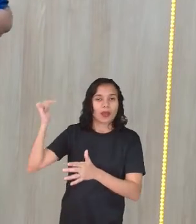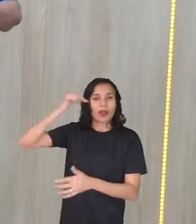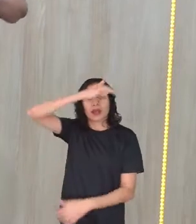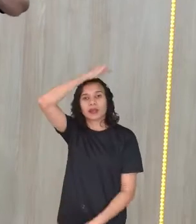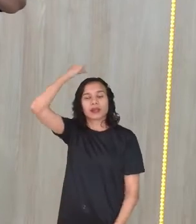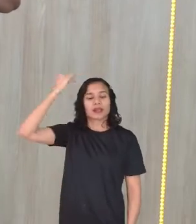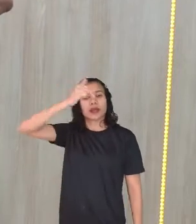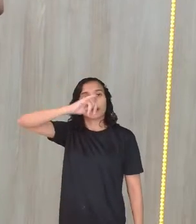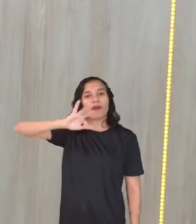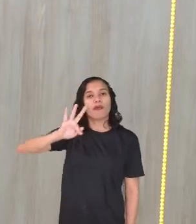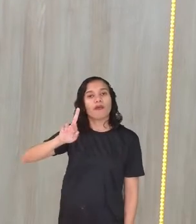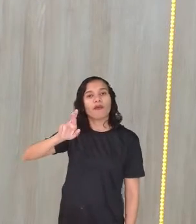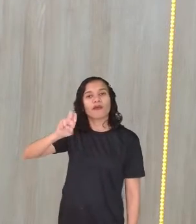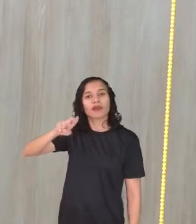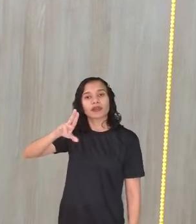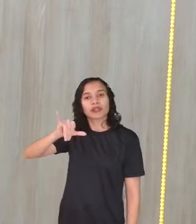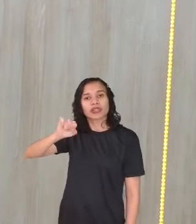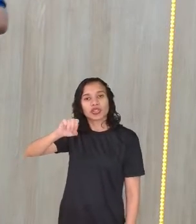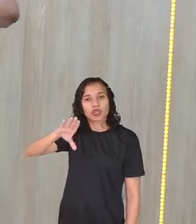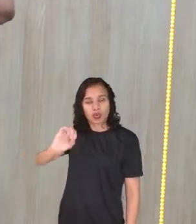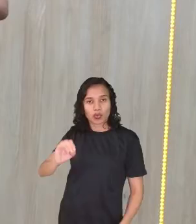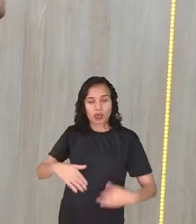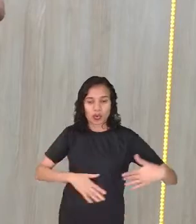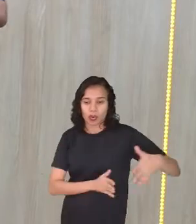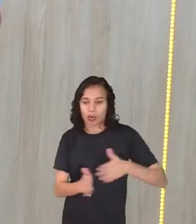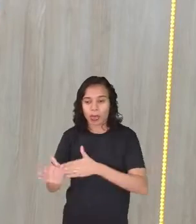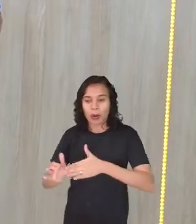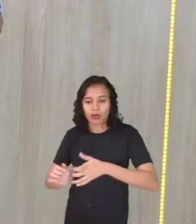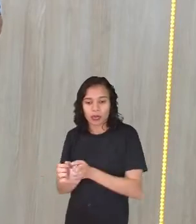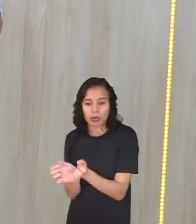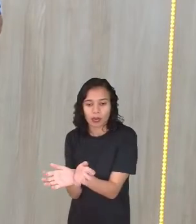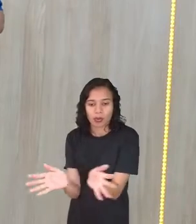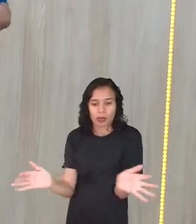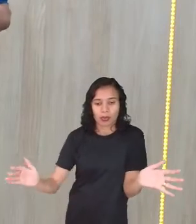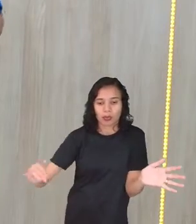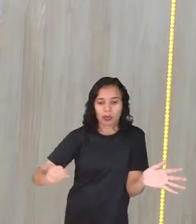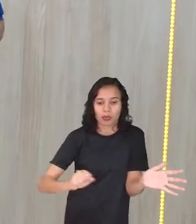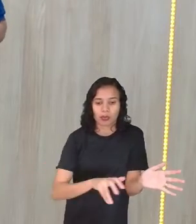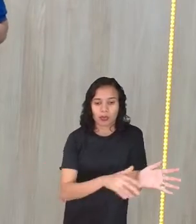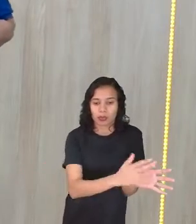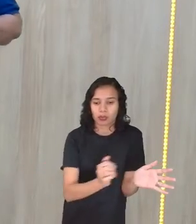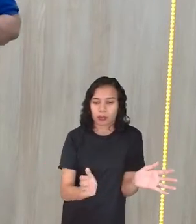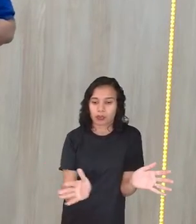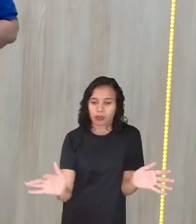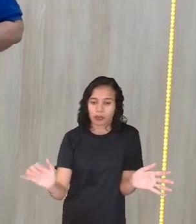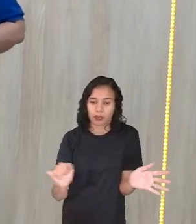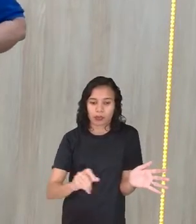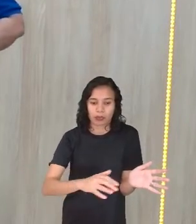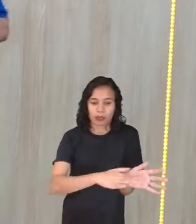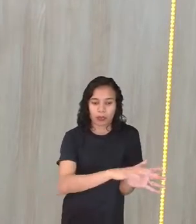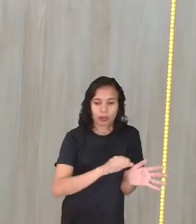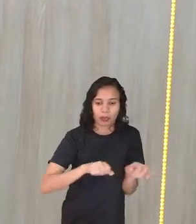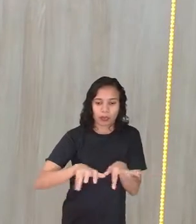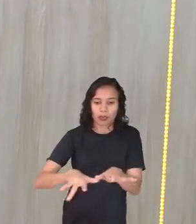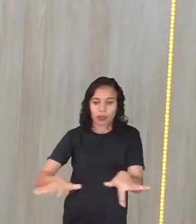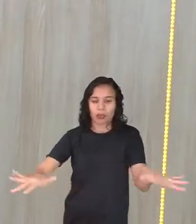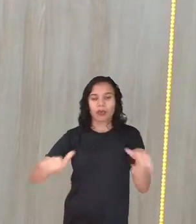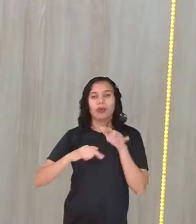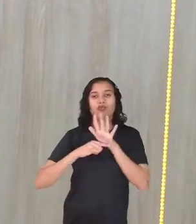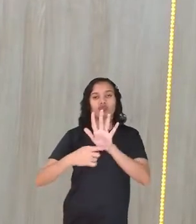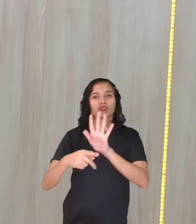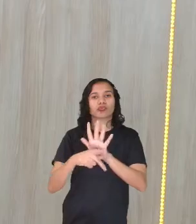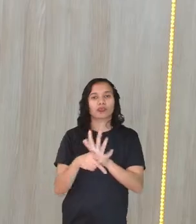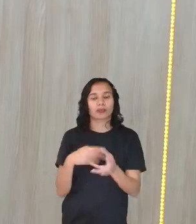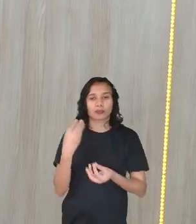quê? Desviou o curso do rio para algumas áreas, né, pequenos rios, pequenas valinhas, que vão ajudar aí